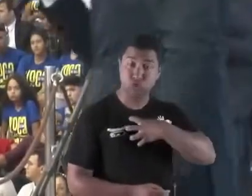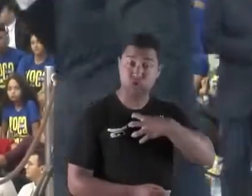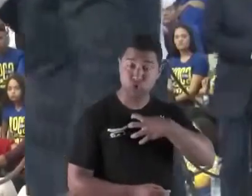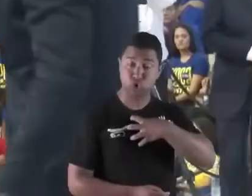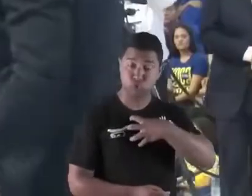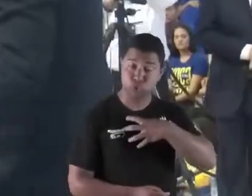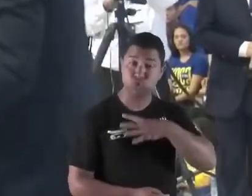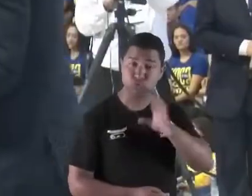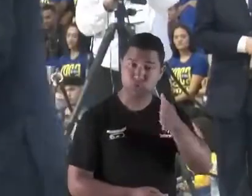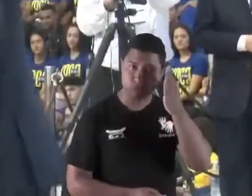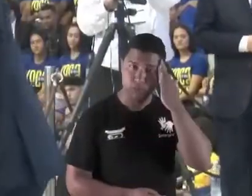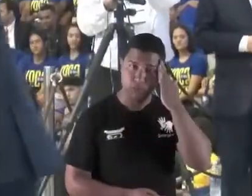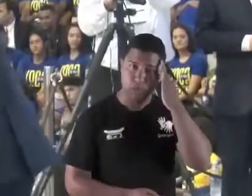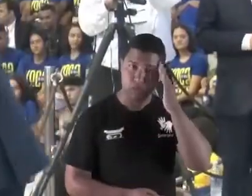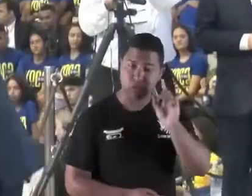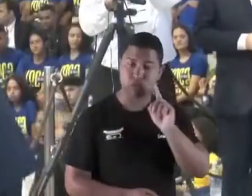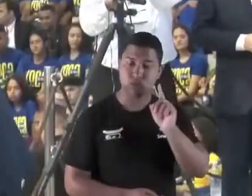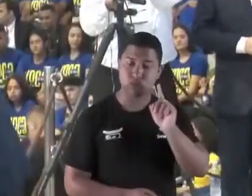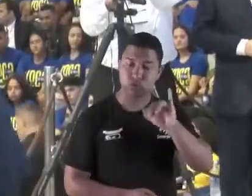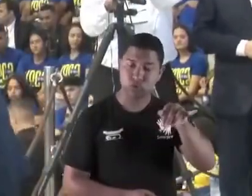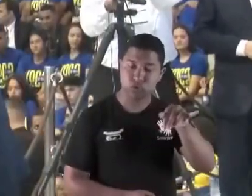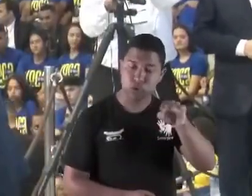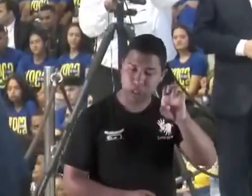já sabemos que Ezequiel ouviu.